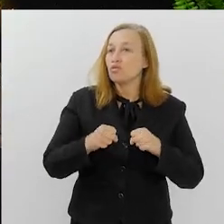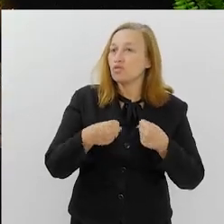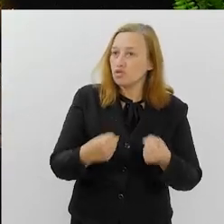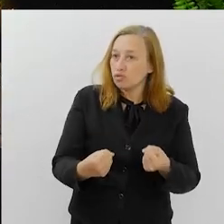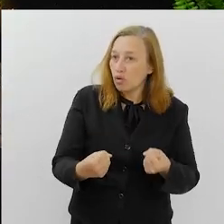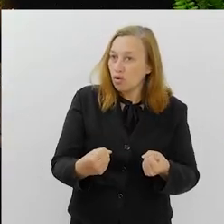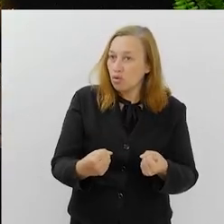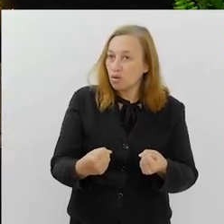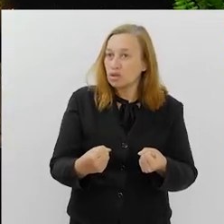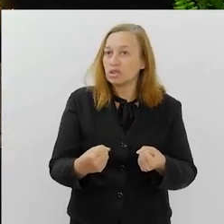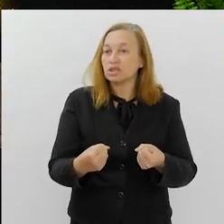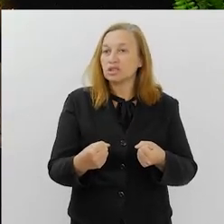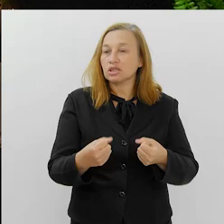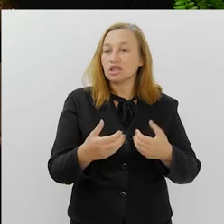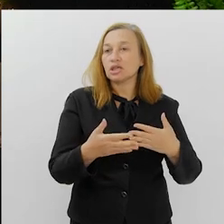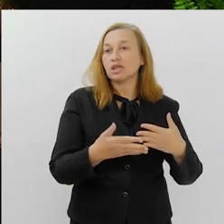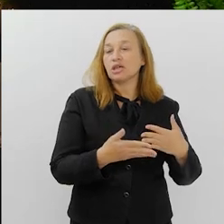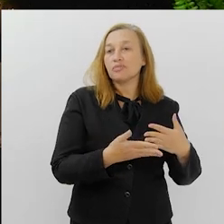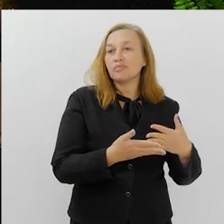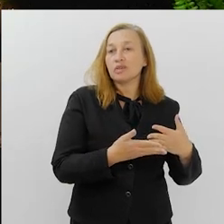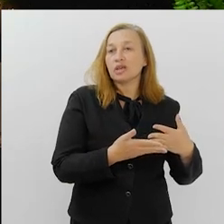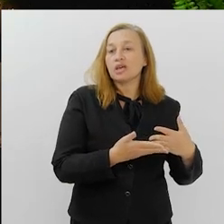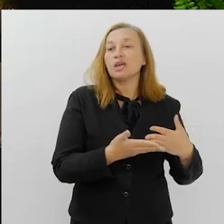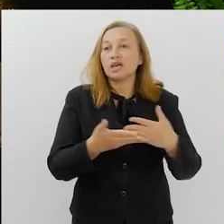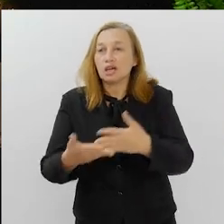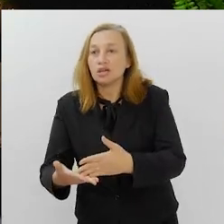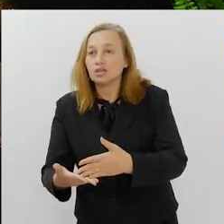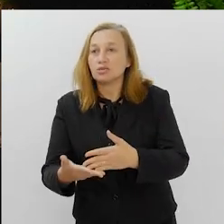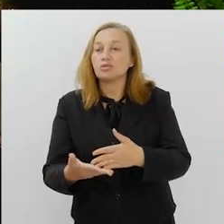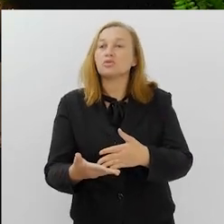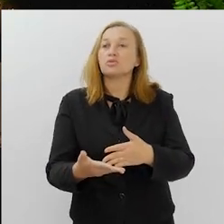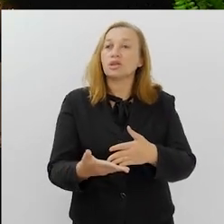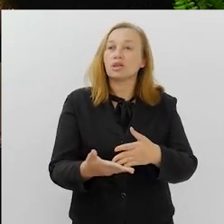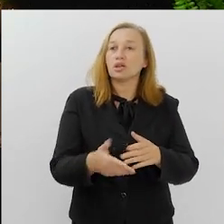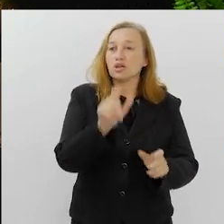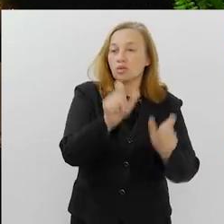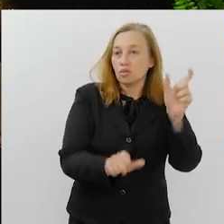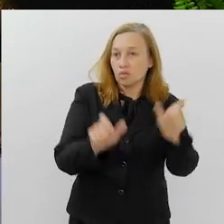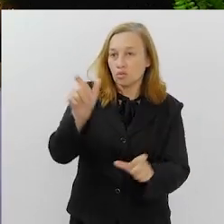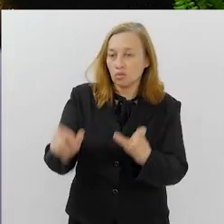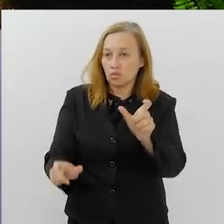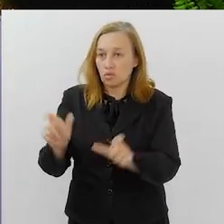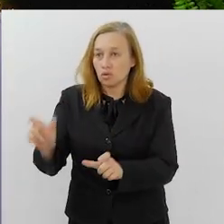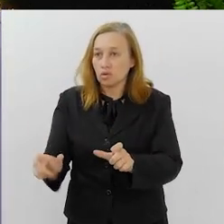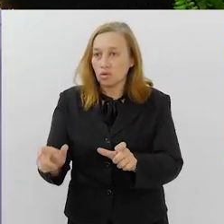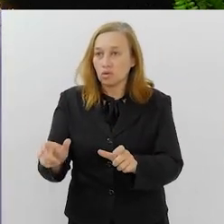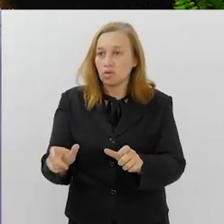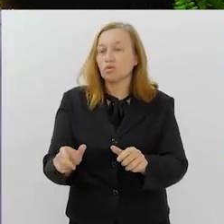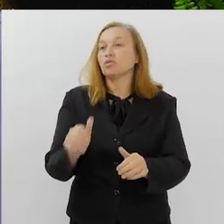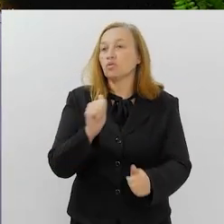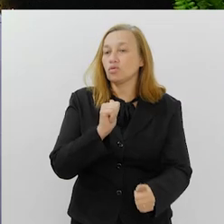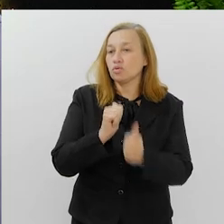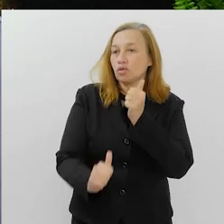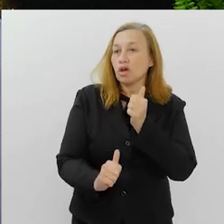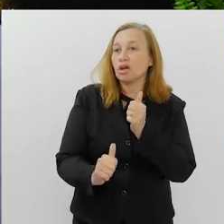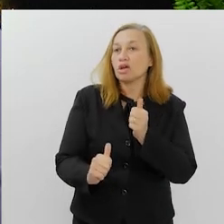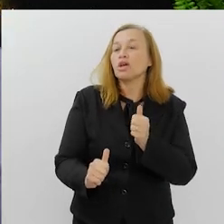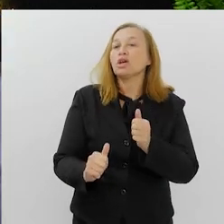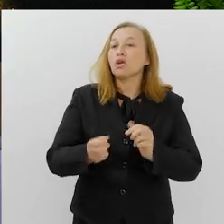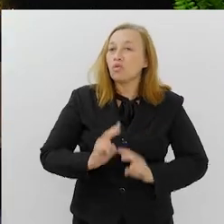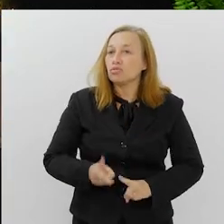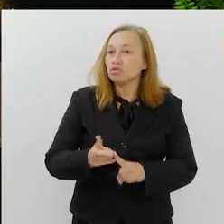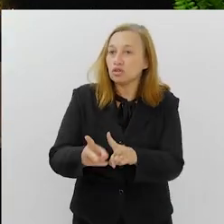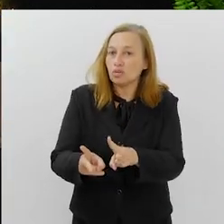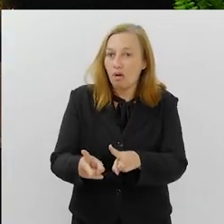reforços. Trazendo jogadores para essa disputa primordial aí da competição. E também continuar